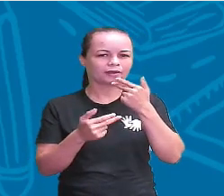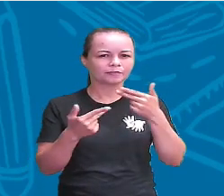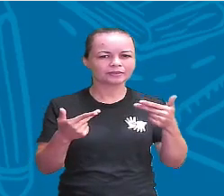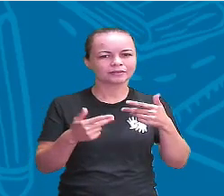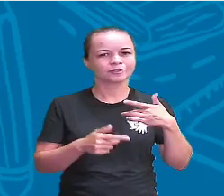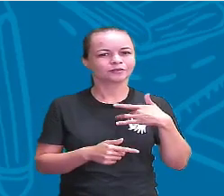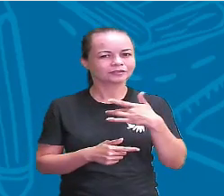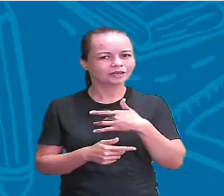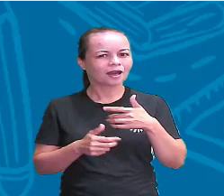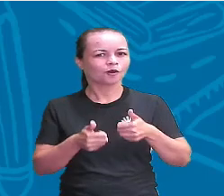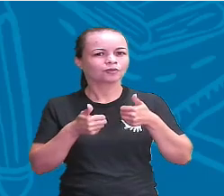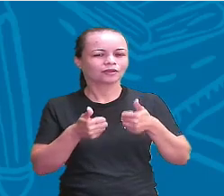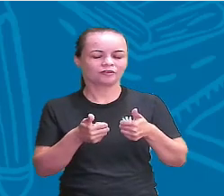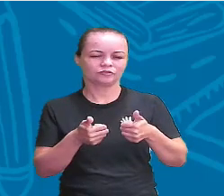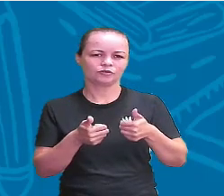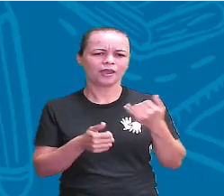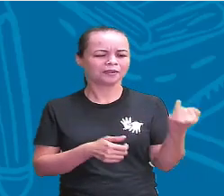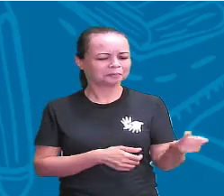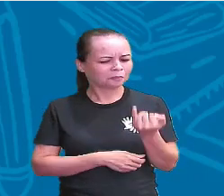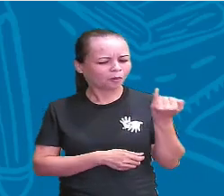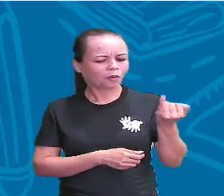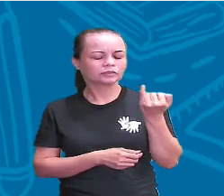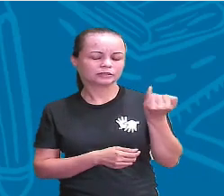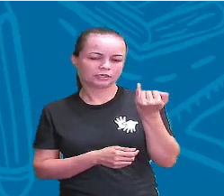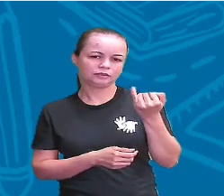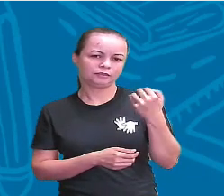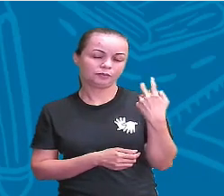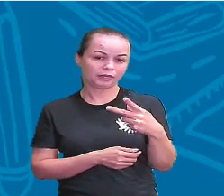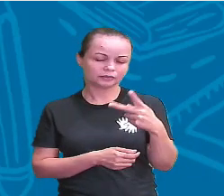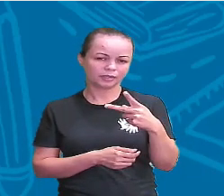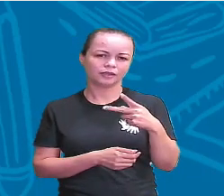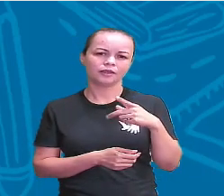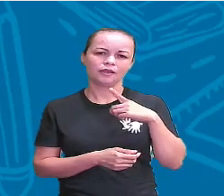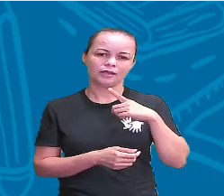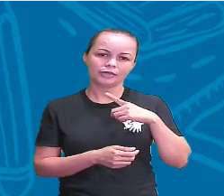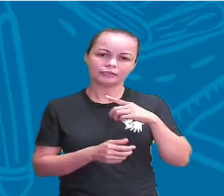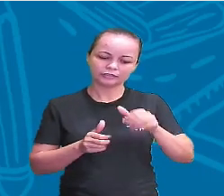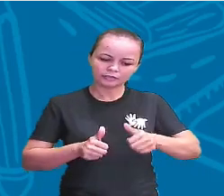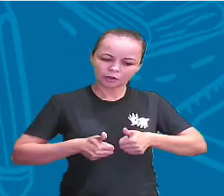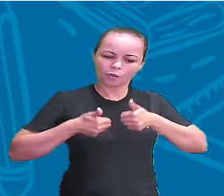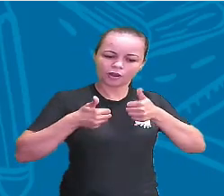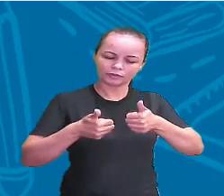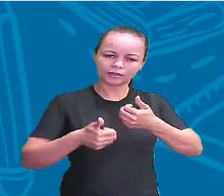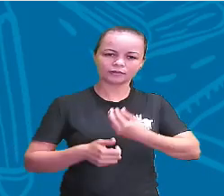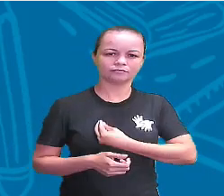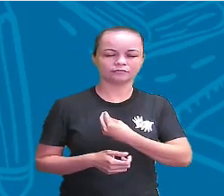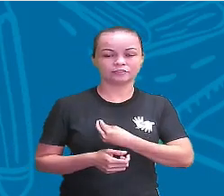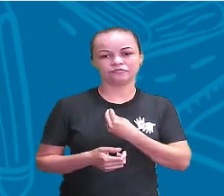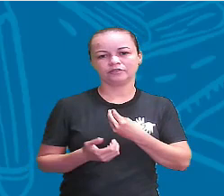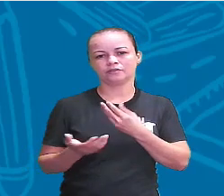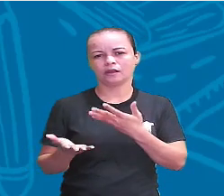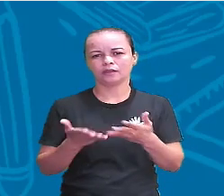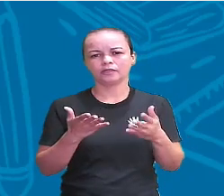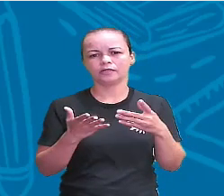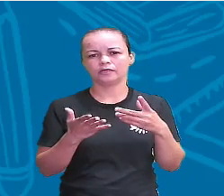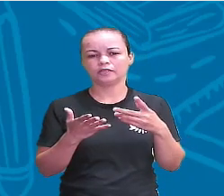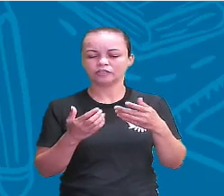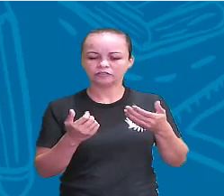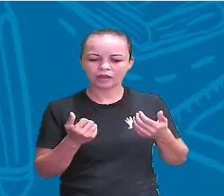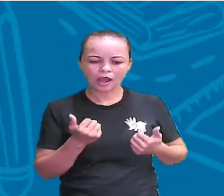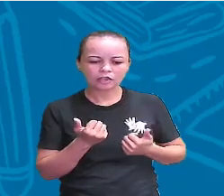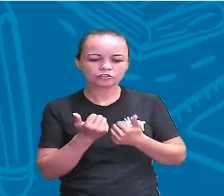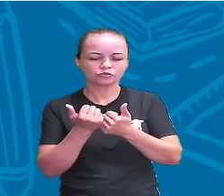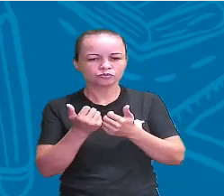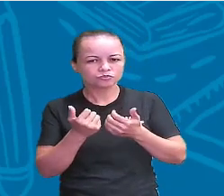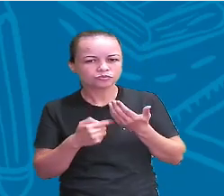alimentação saudável é fundamental para que a gente tenha essa qualidade de vida, tá certo? E estejamos então contribuindo para a